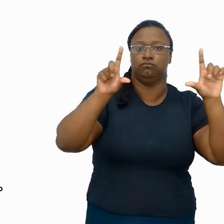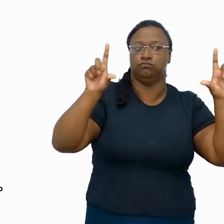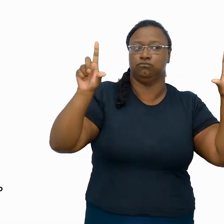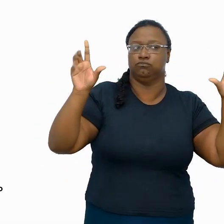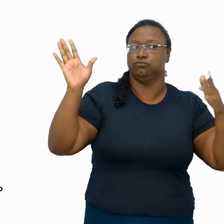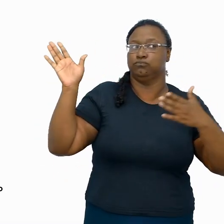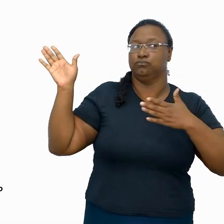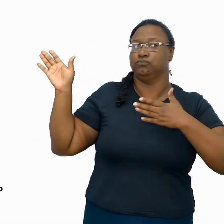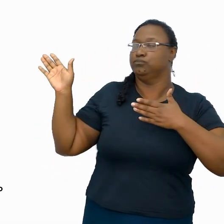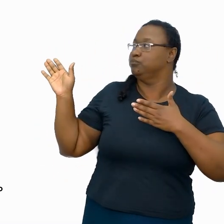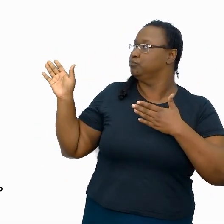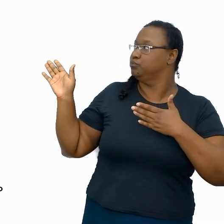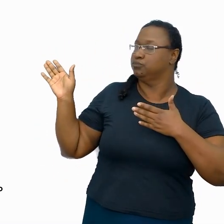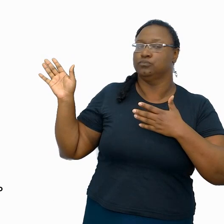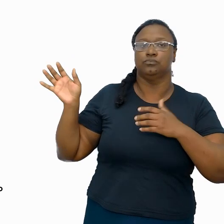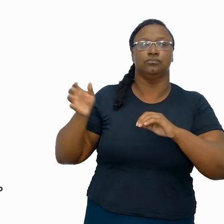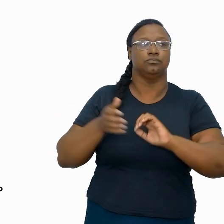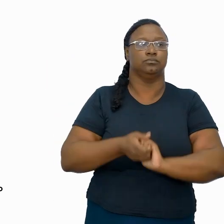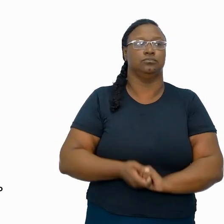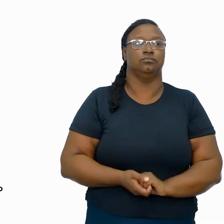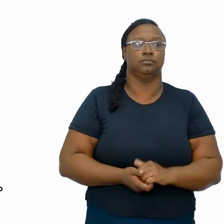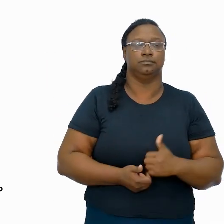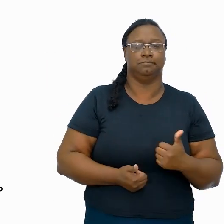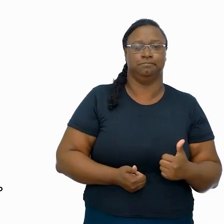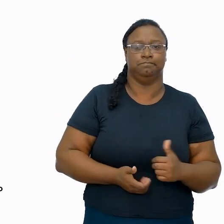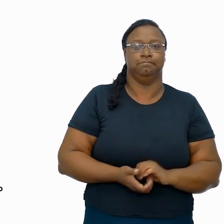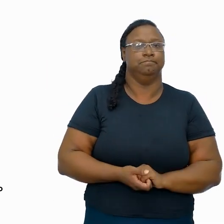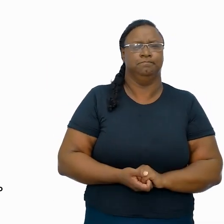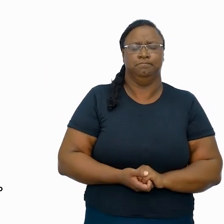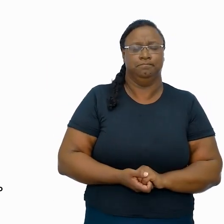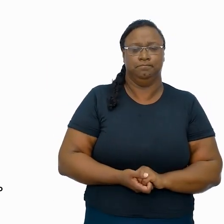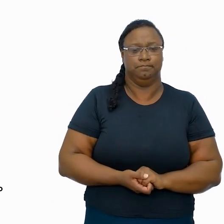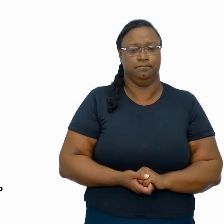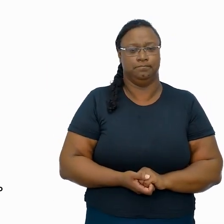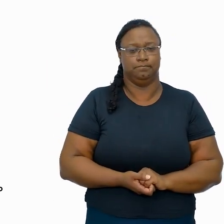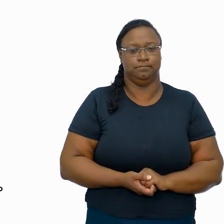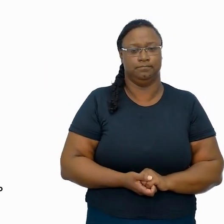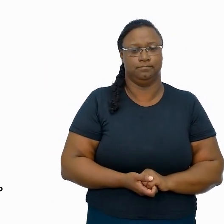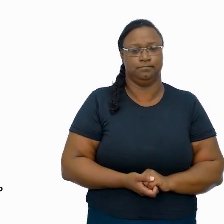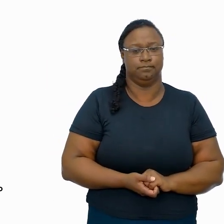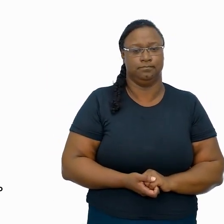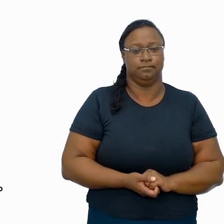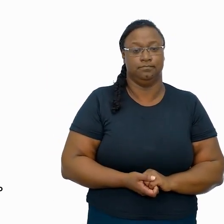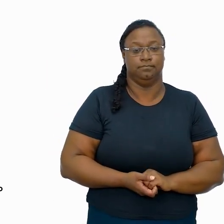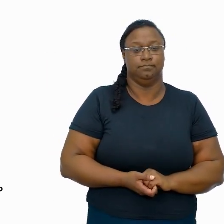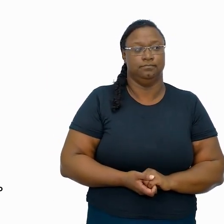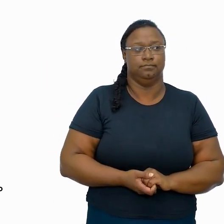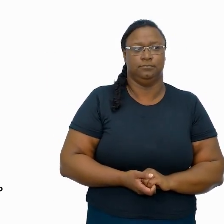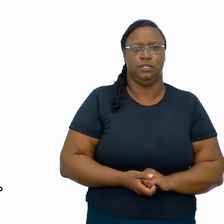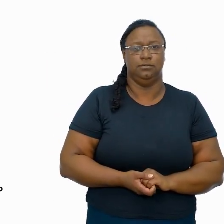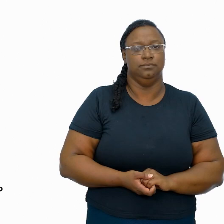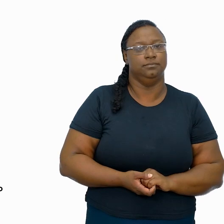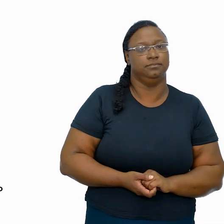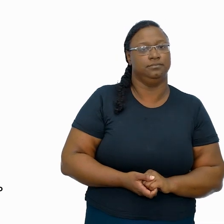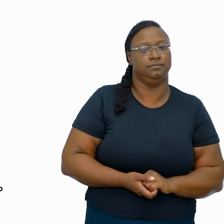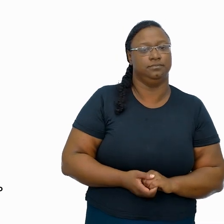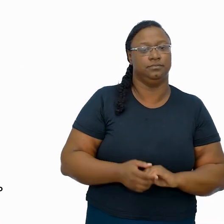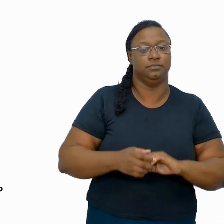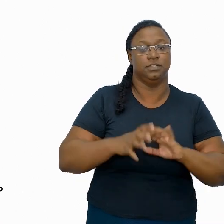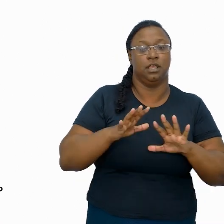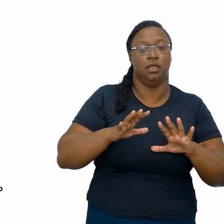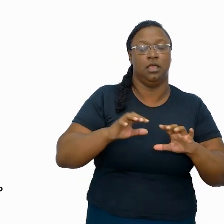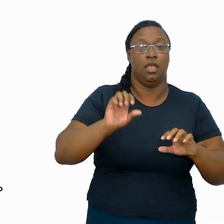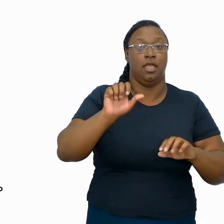da nossa formação, nós estamos aí, né, na SA3, a formação ano série. E como eu já disse